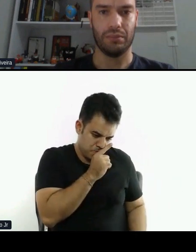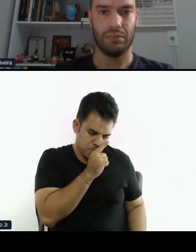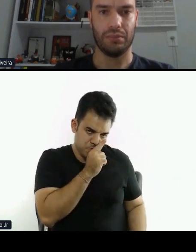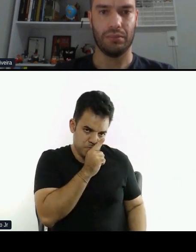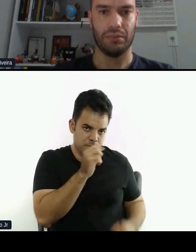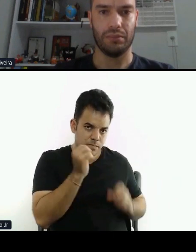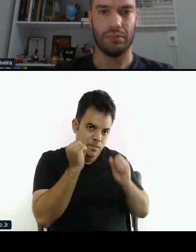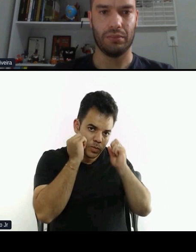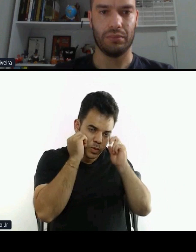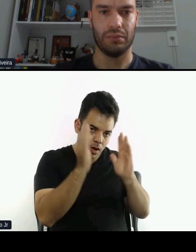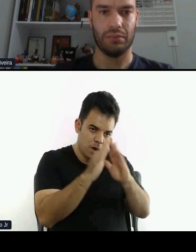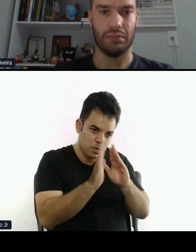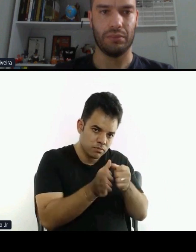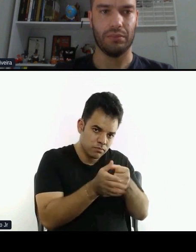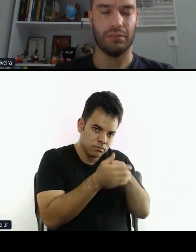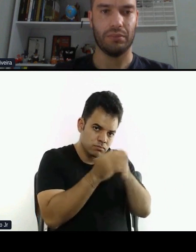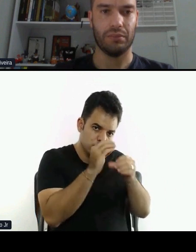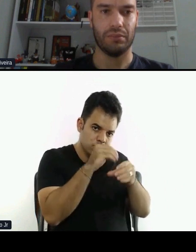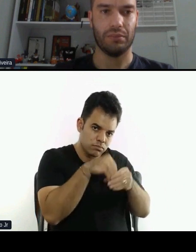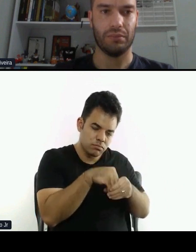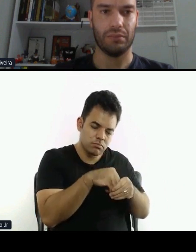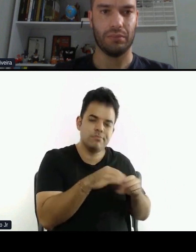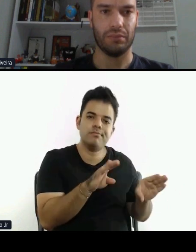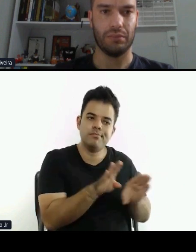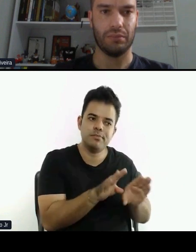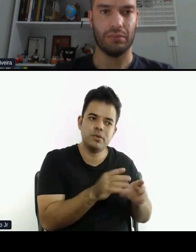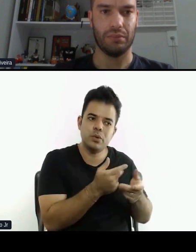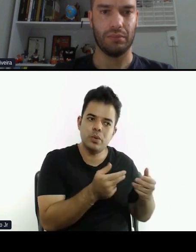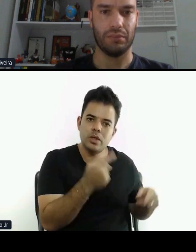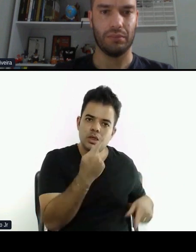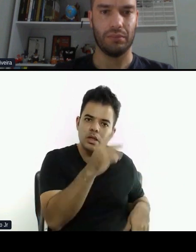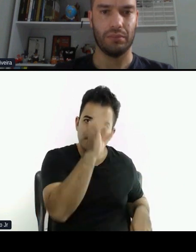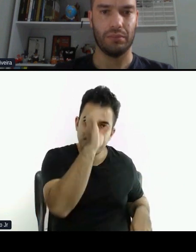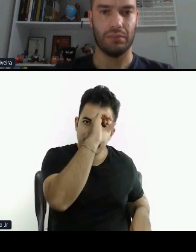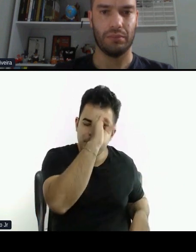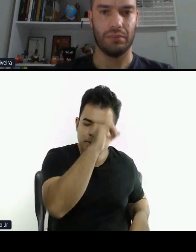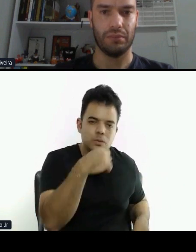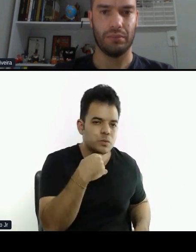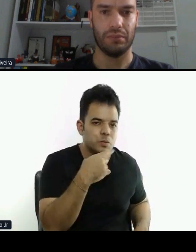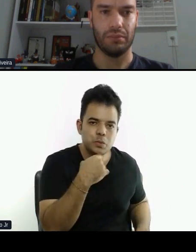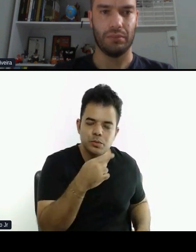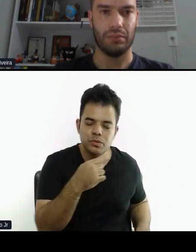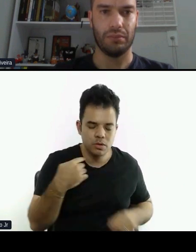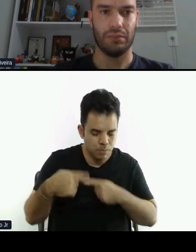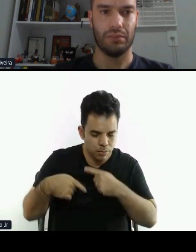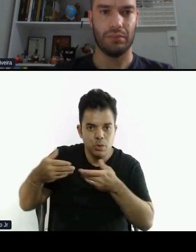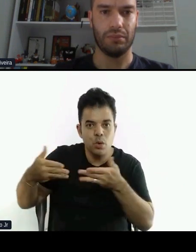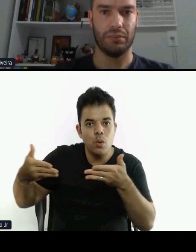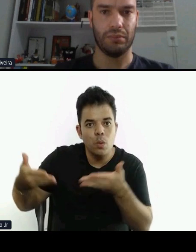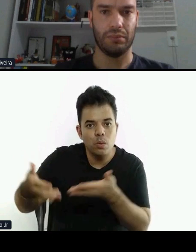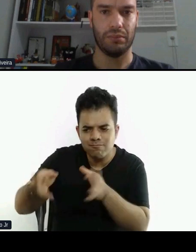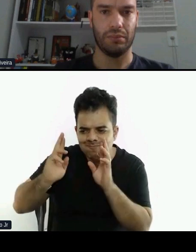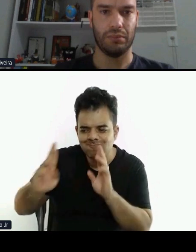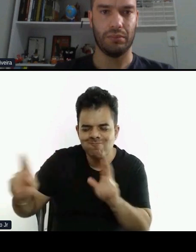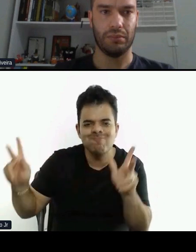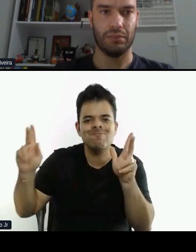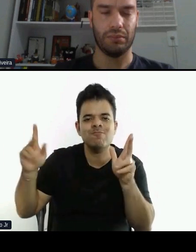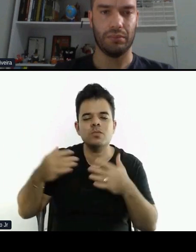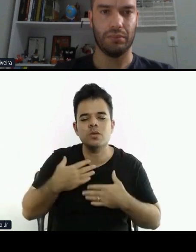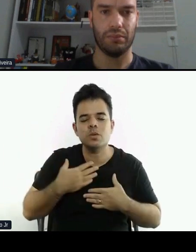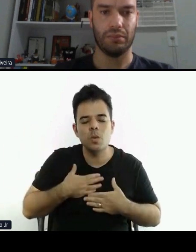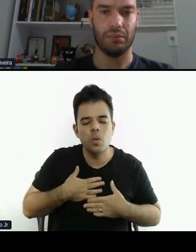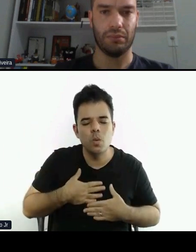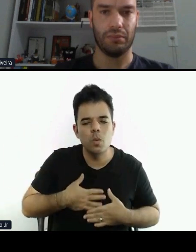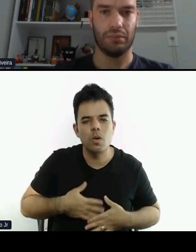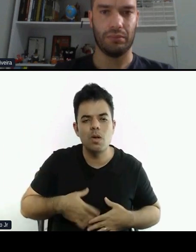tinha as condições para eles aprenderem, né? E hoje é bem natural, bem tranquilo, muitos casos que a gente